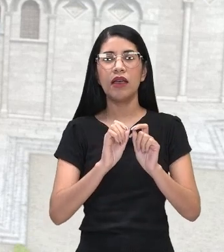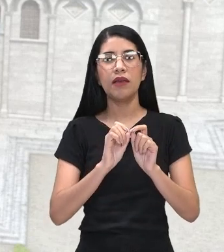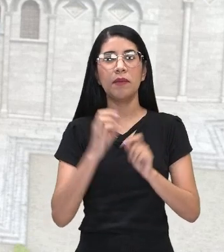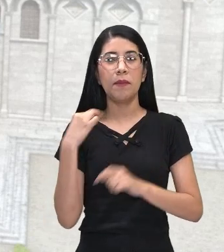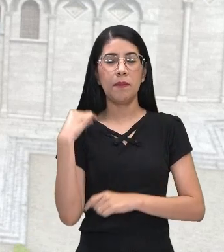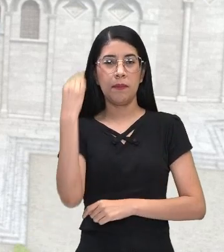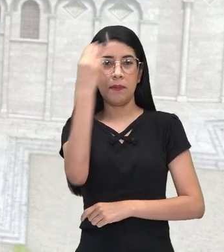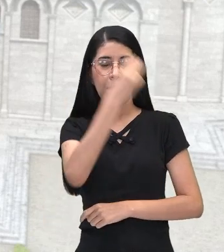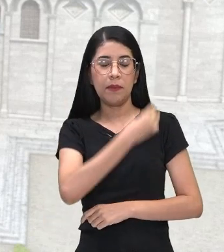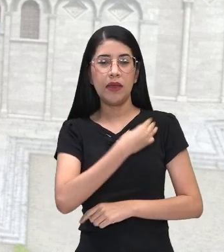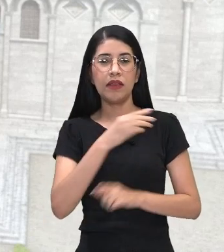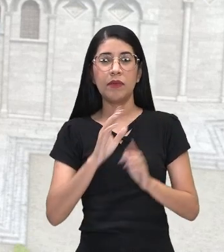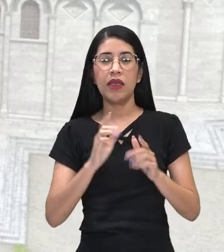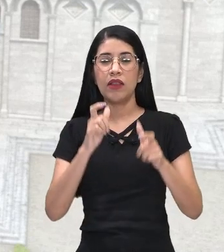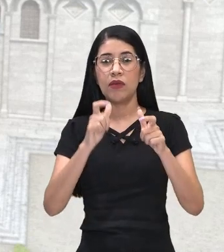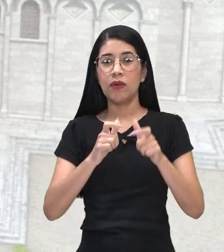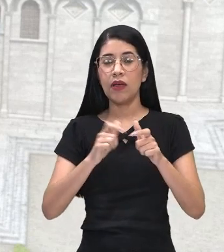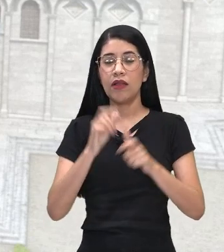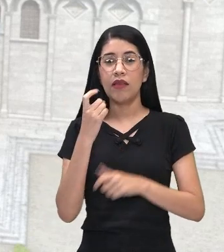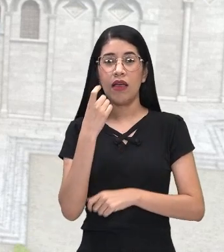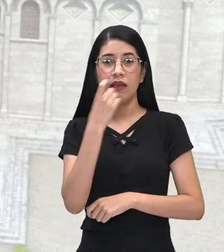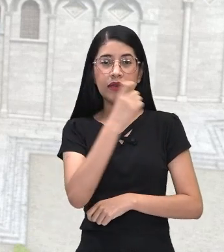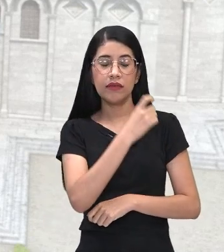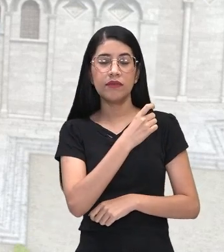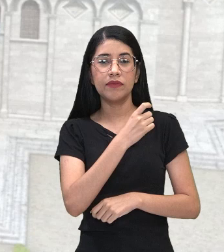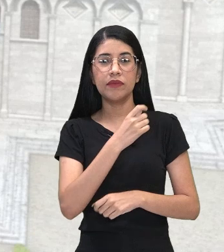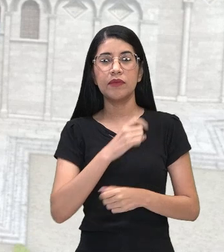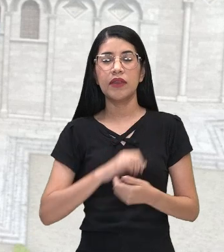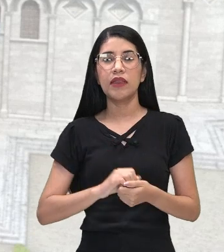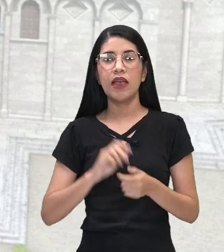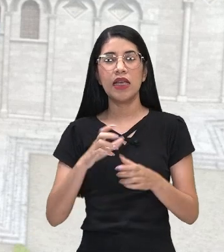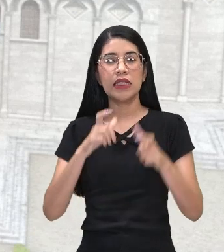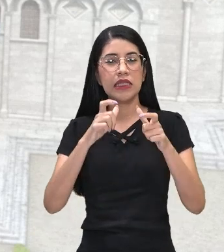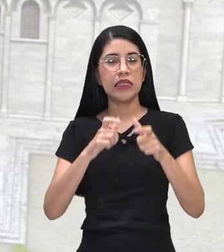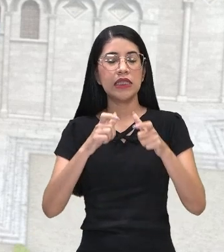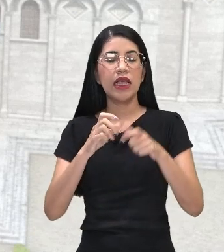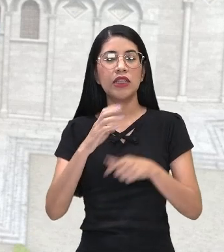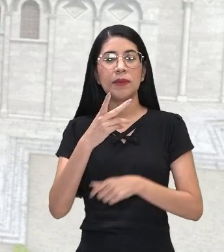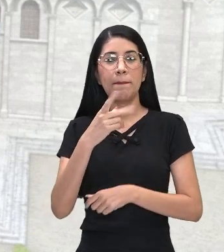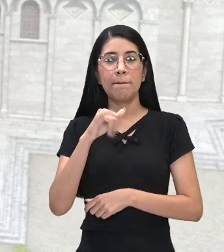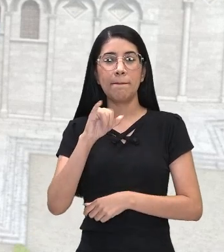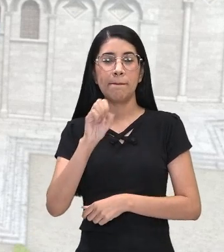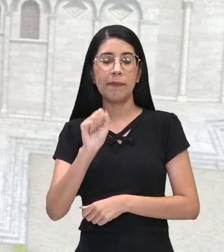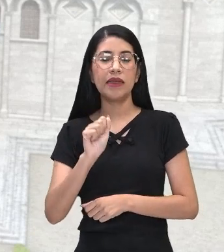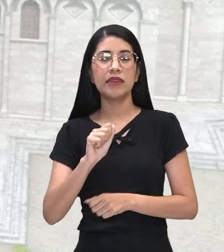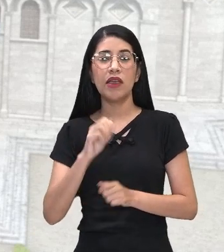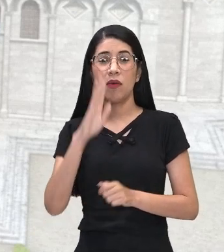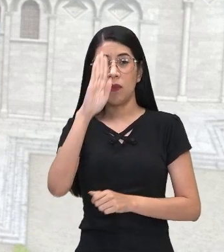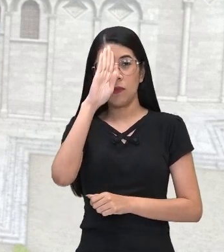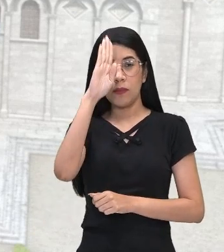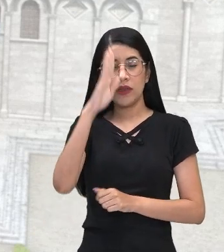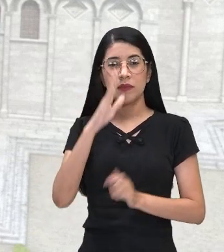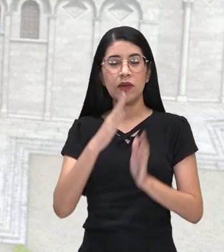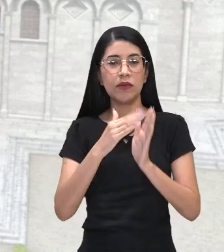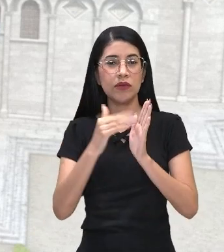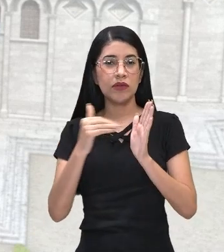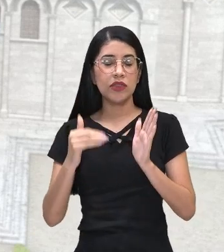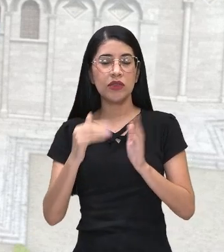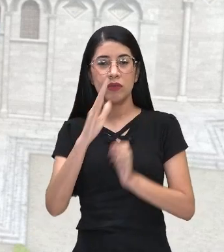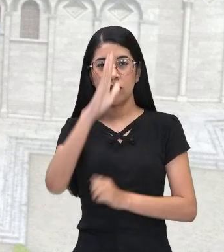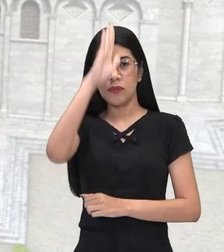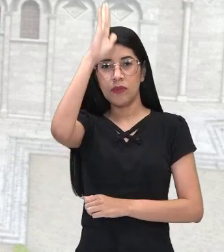da Itália, localizada na cidade de Pisa. É o maior exemplo do estilo românico toscano. Ela